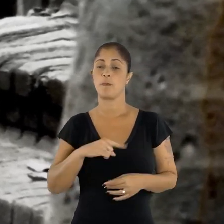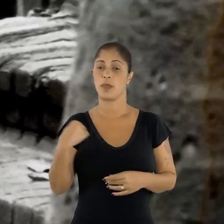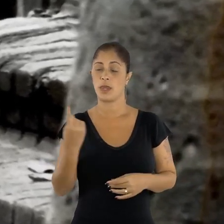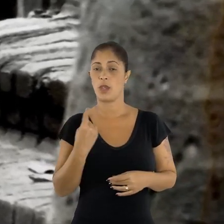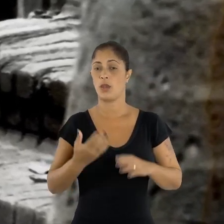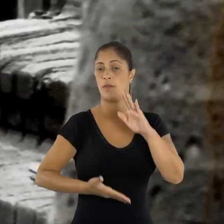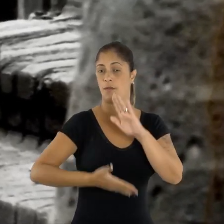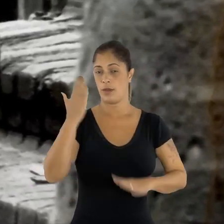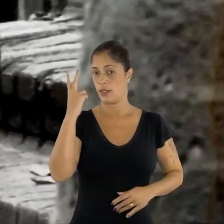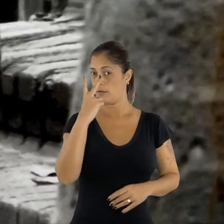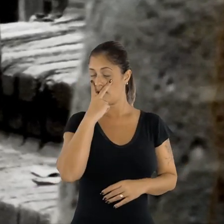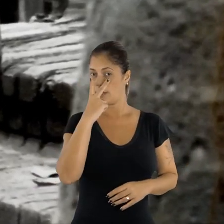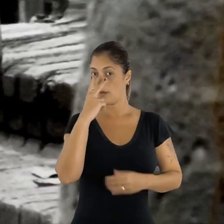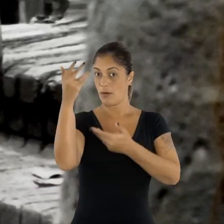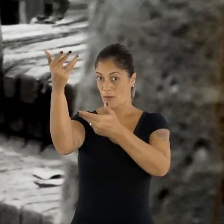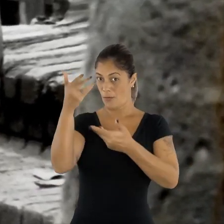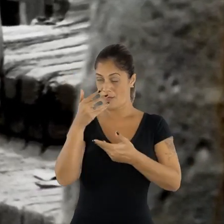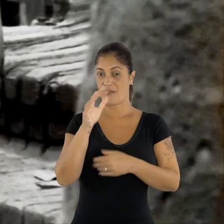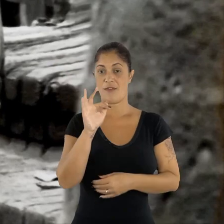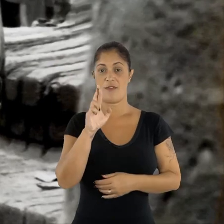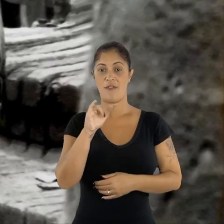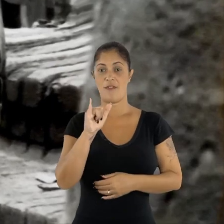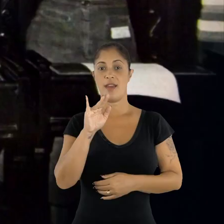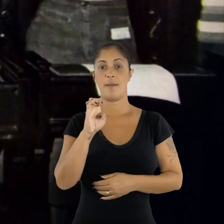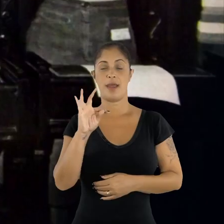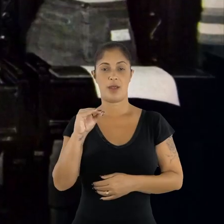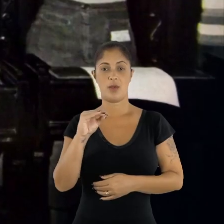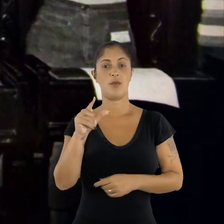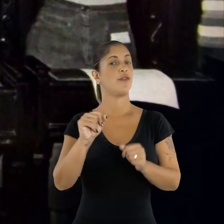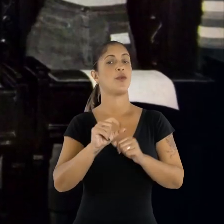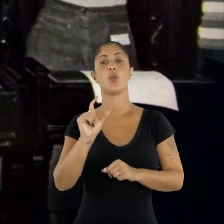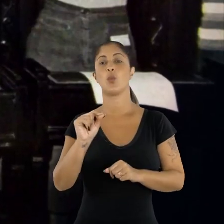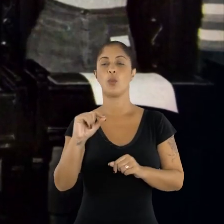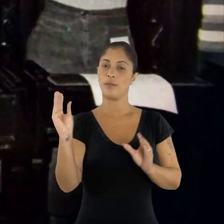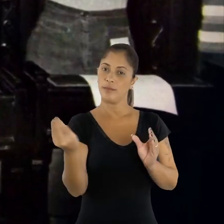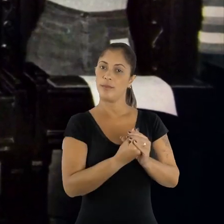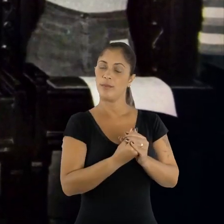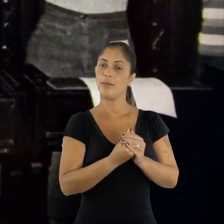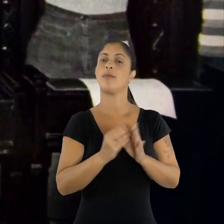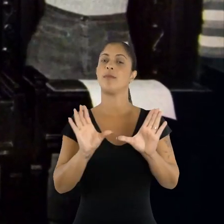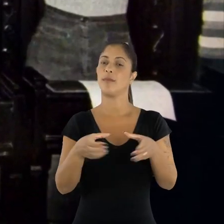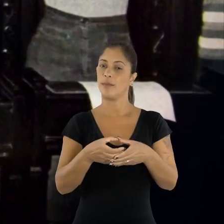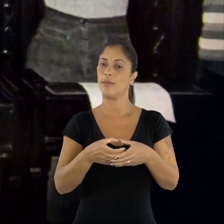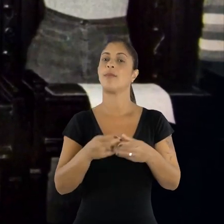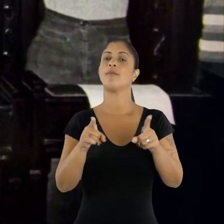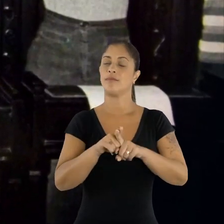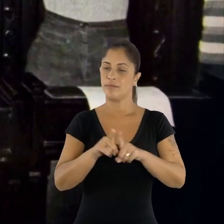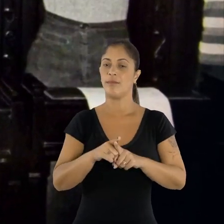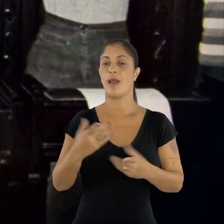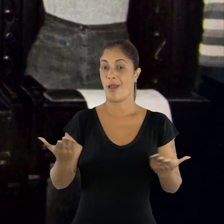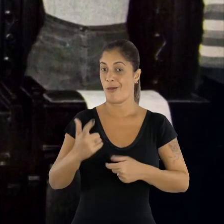Fomos, numa viagem à Vitória, fazer um convite ao Frei Beto de que viesse integrar a equipe do